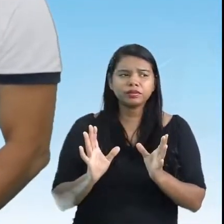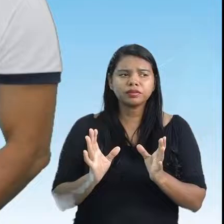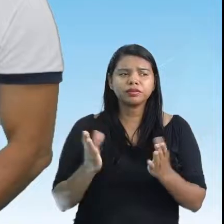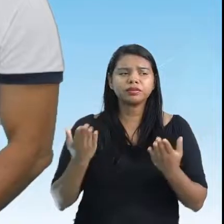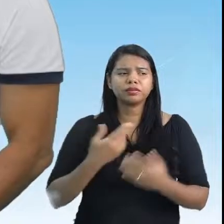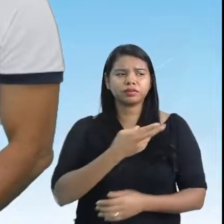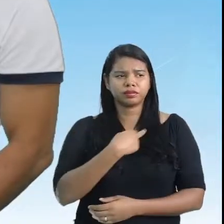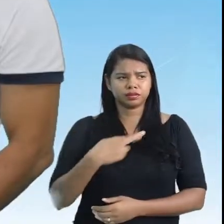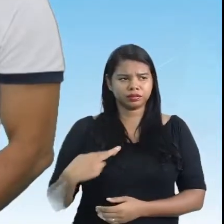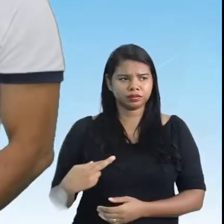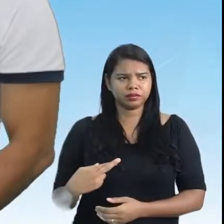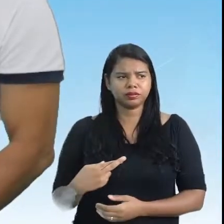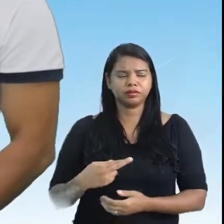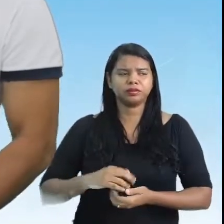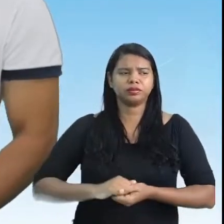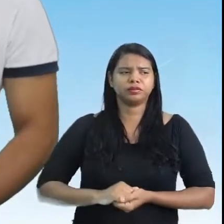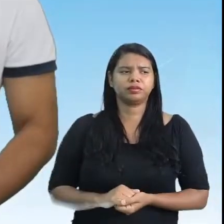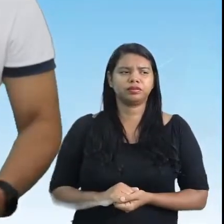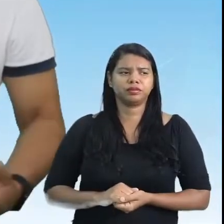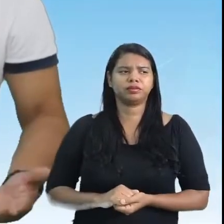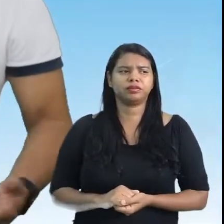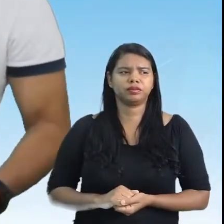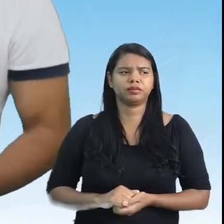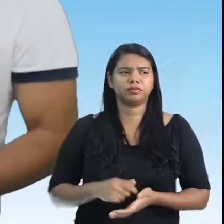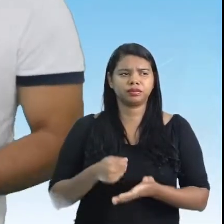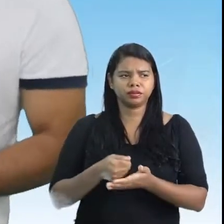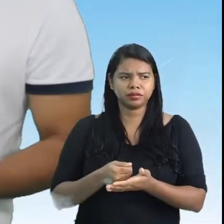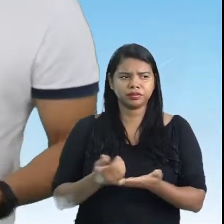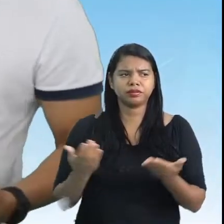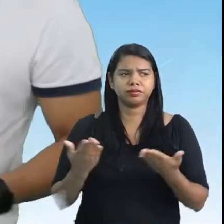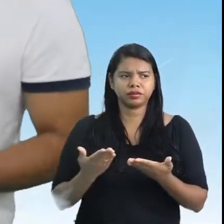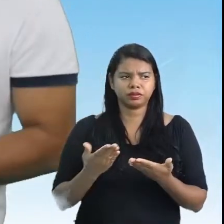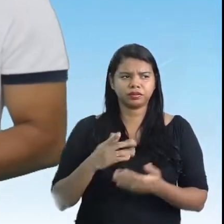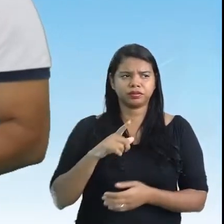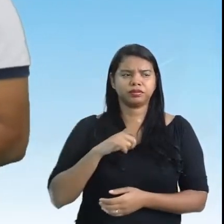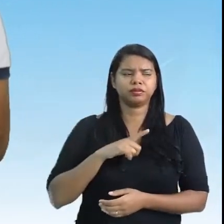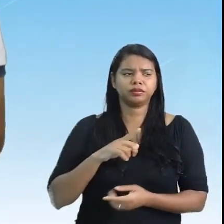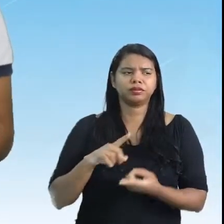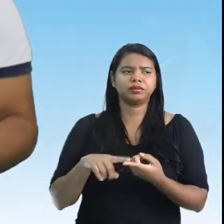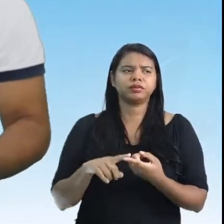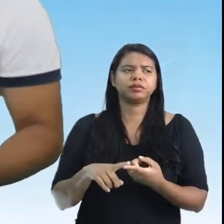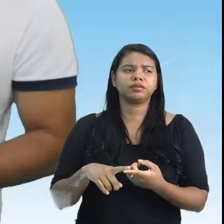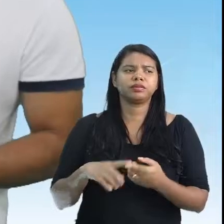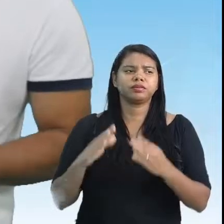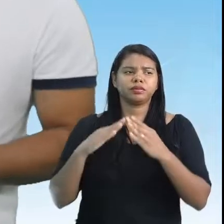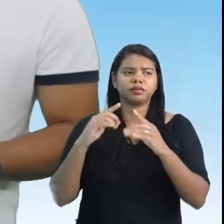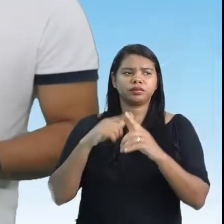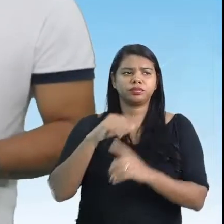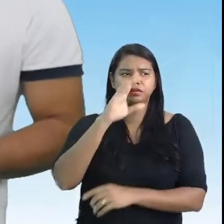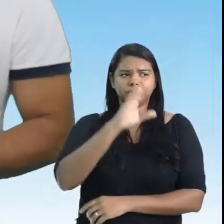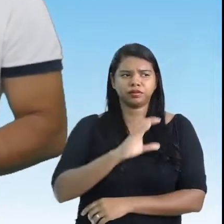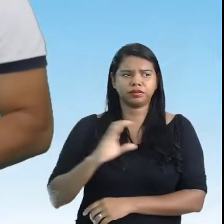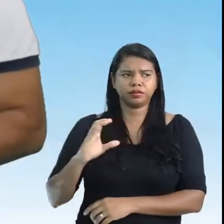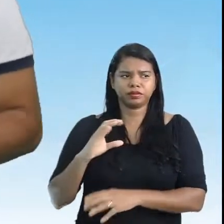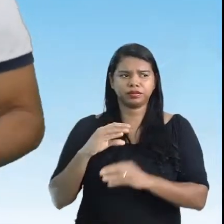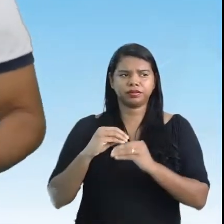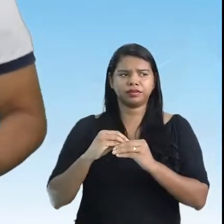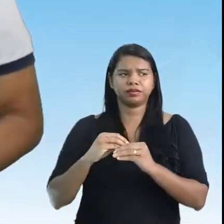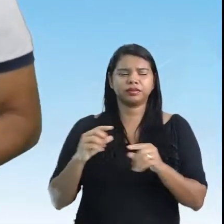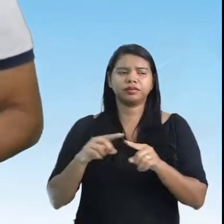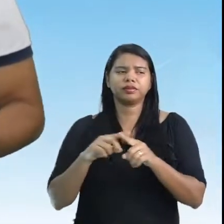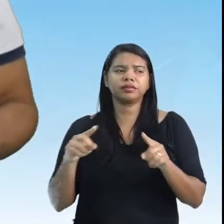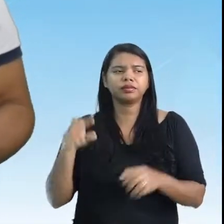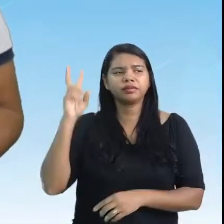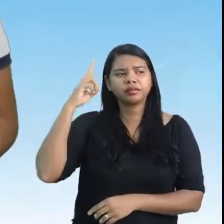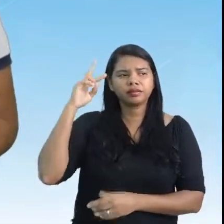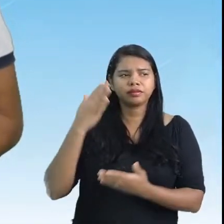religião oficial, não foi isso? Exatamente. Nós tivemos já uma religião oficial, que era a Igreja Católica. Não é isso? Mas a gente